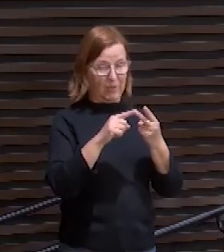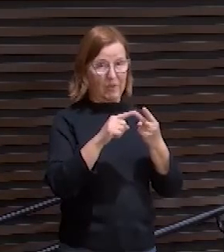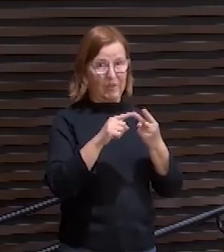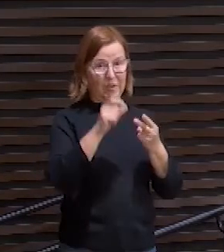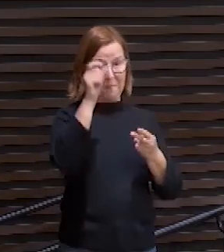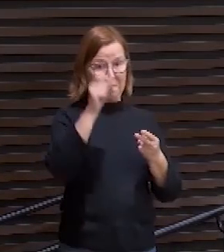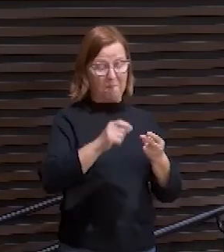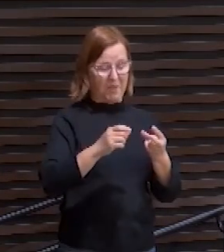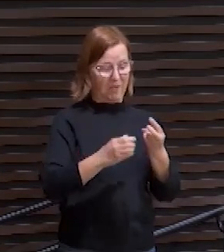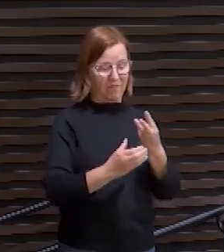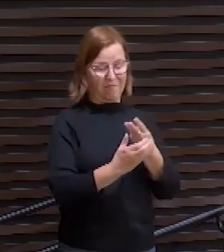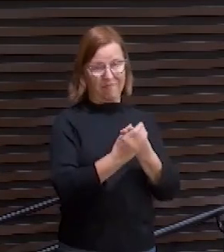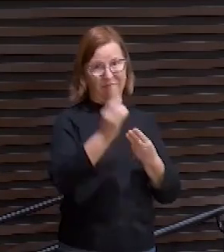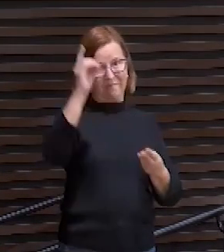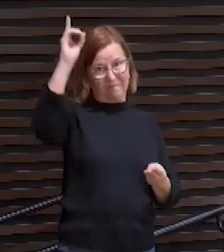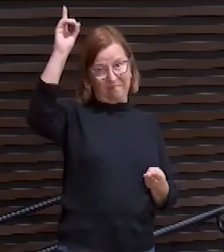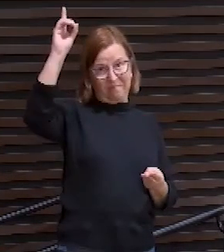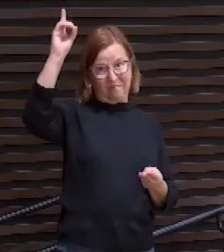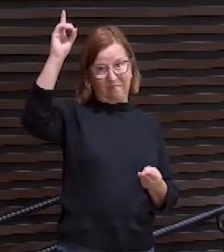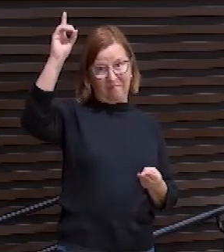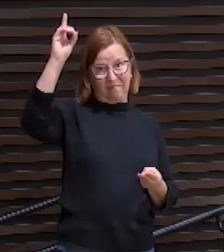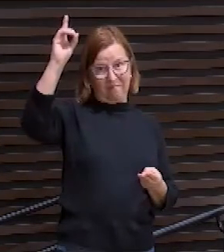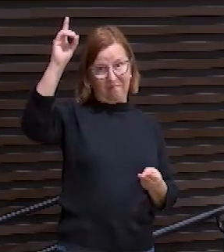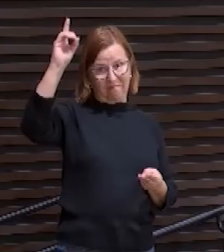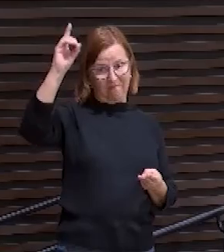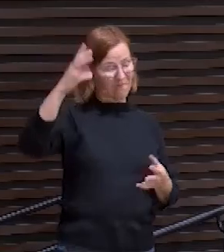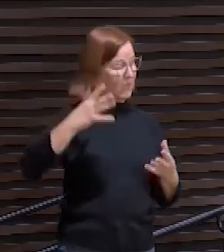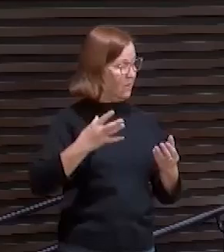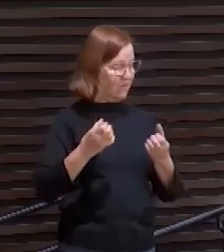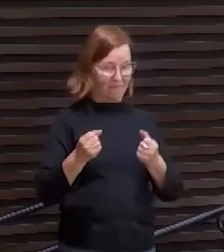E ele falou, não, isso aí não é para mim.